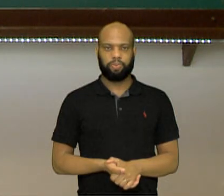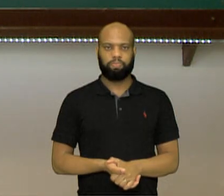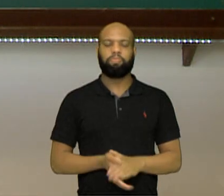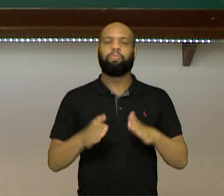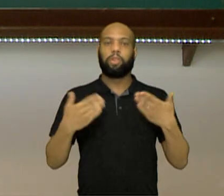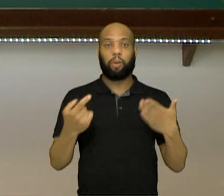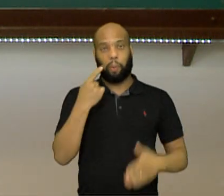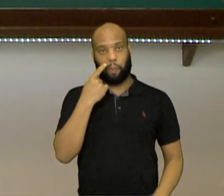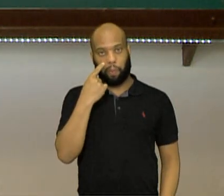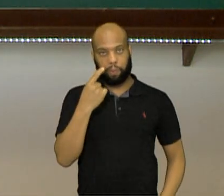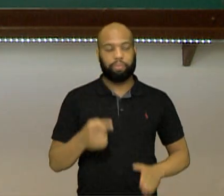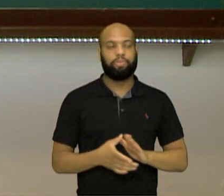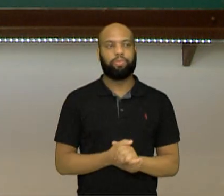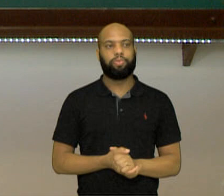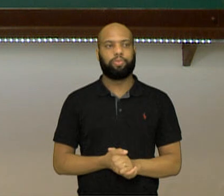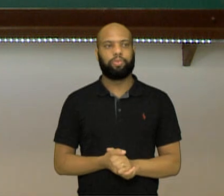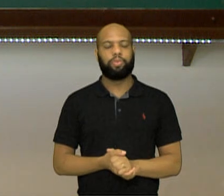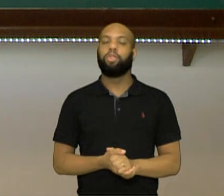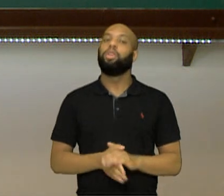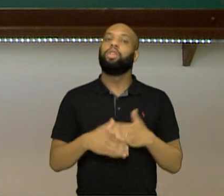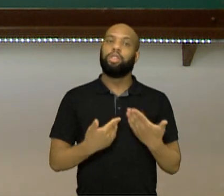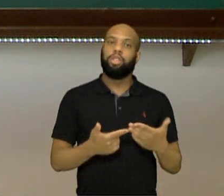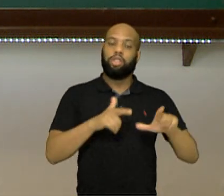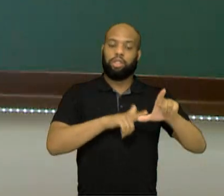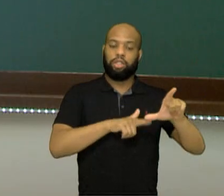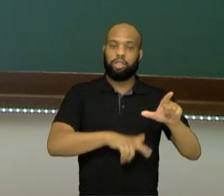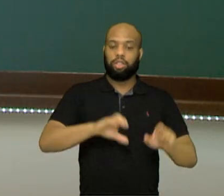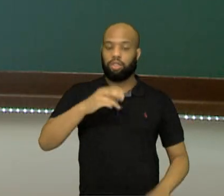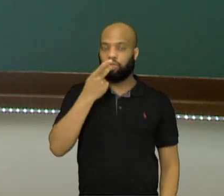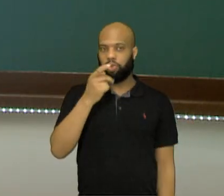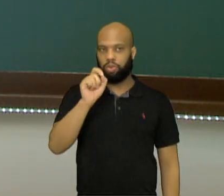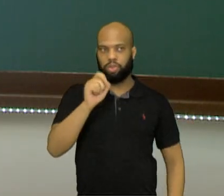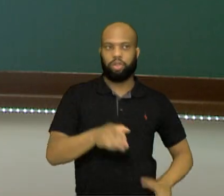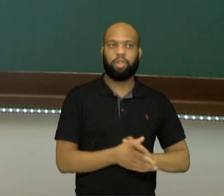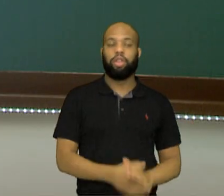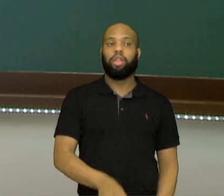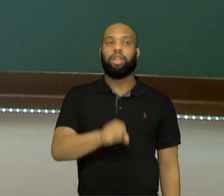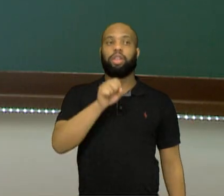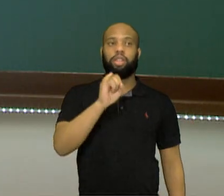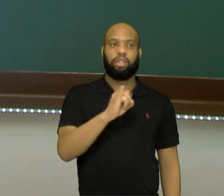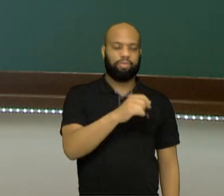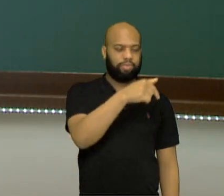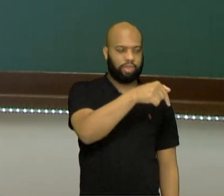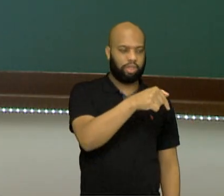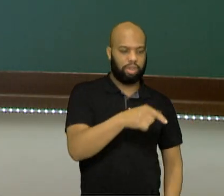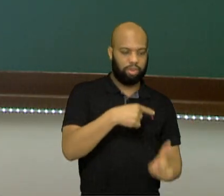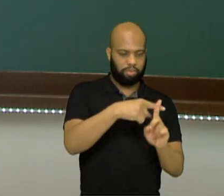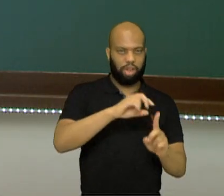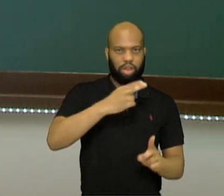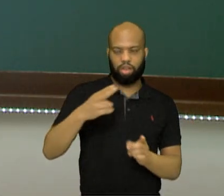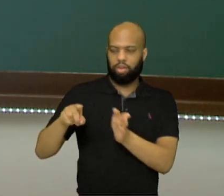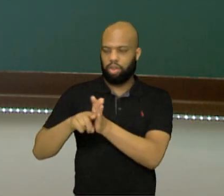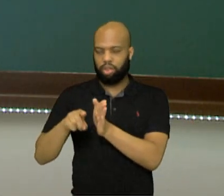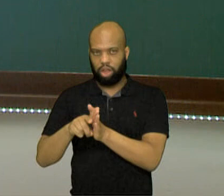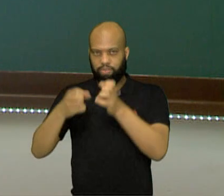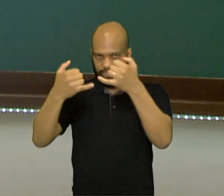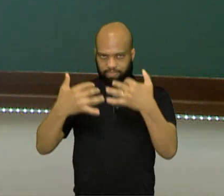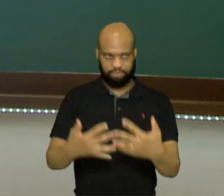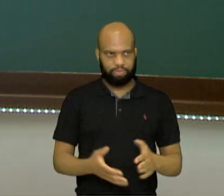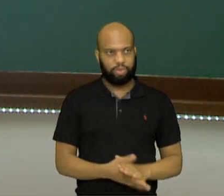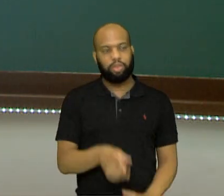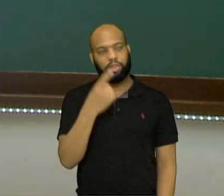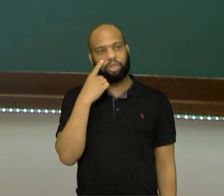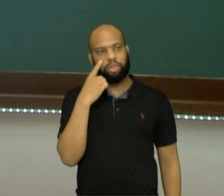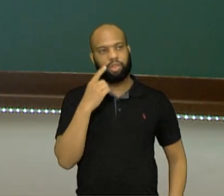Então, olha só, gente. A letra C diz se a carga elétrica aqui é positiva ou negativa. Justifique. Bom, basta olhar